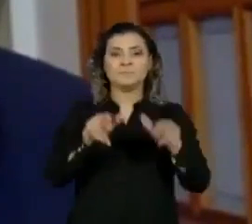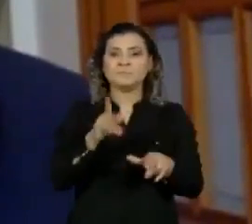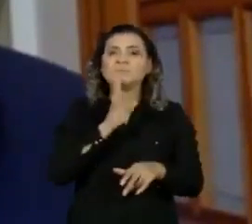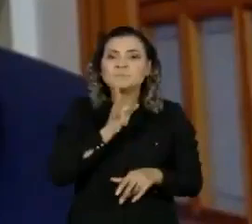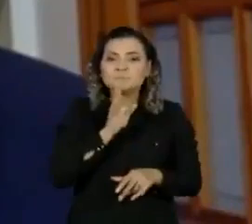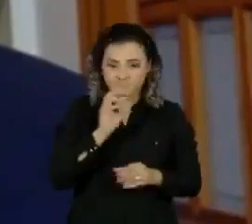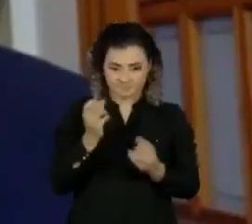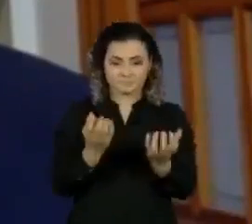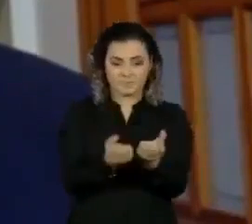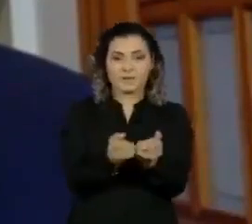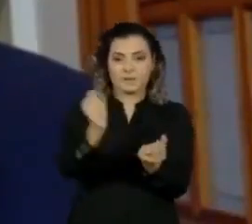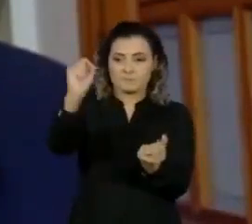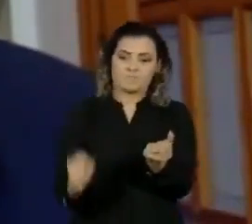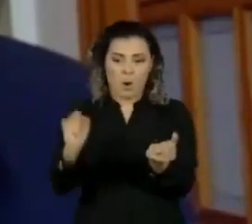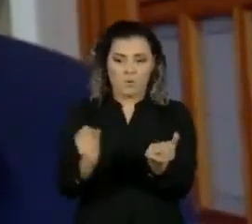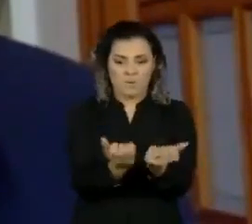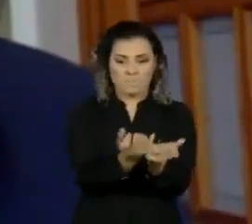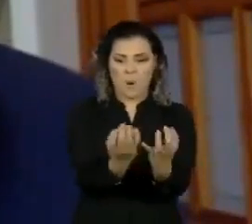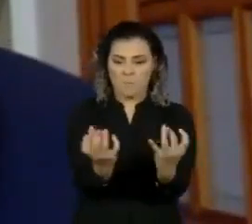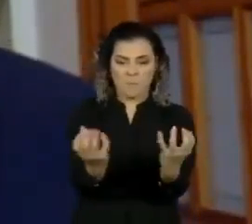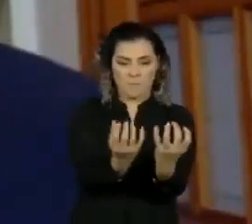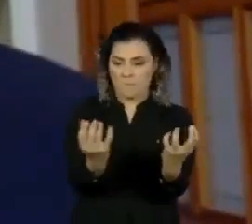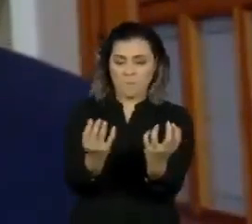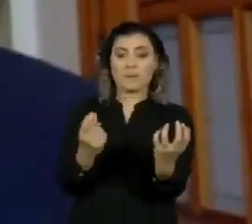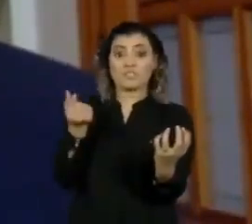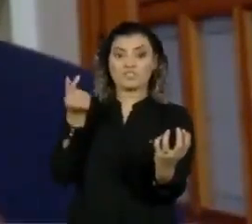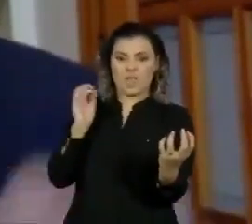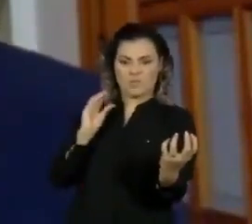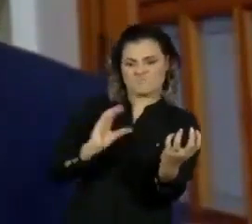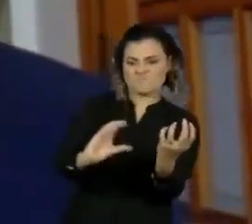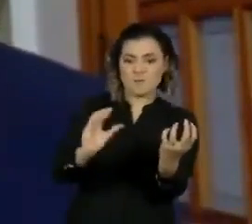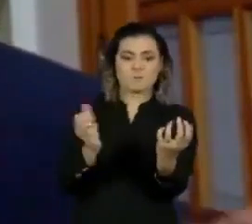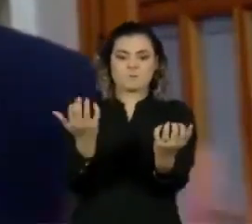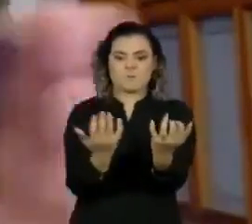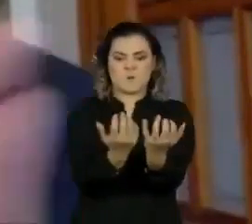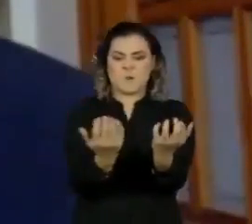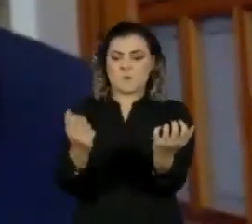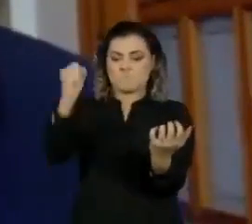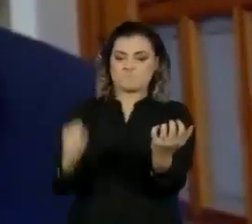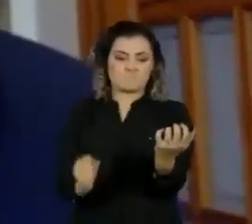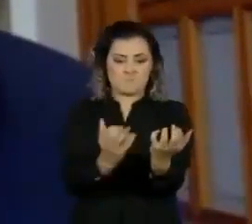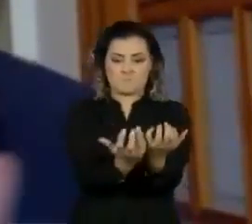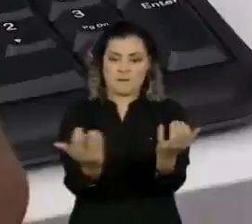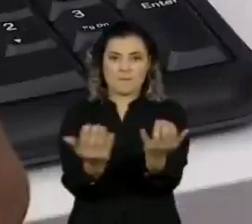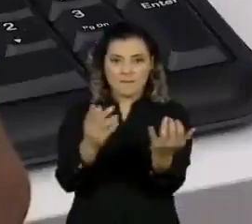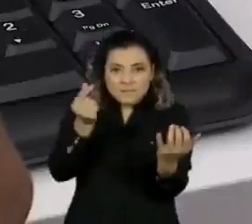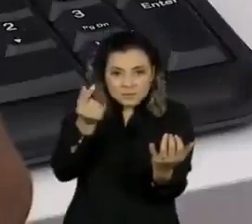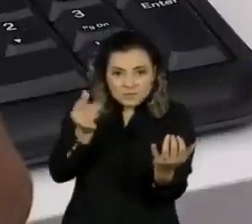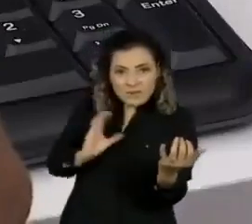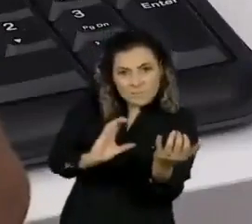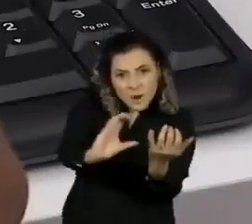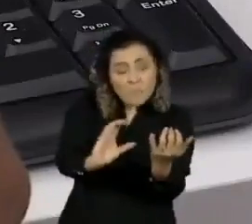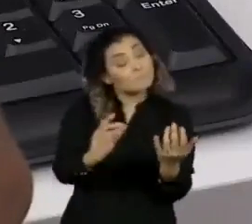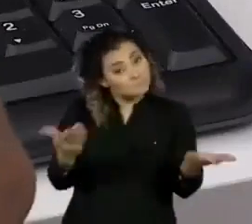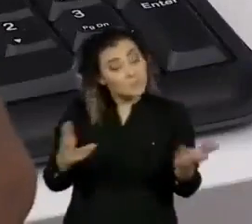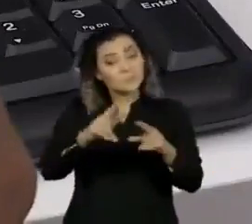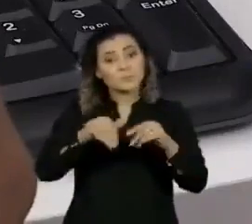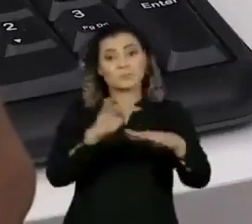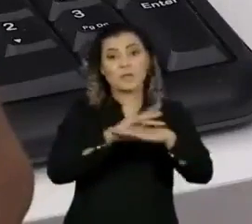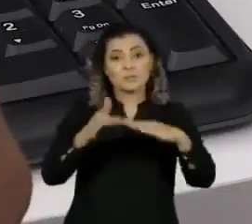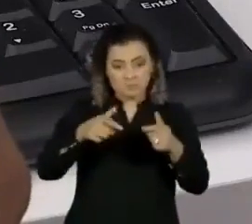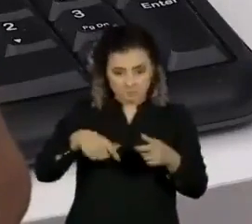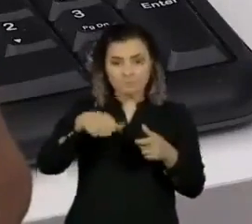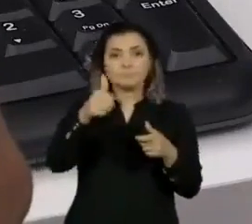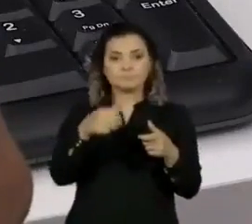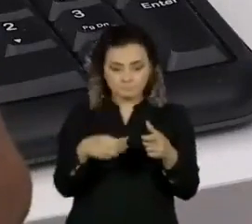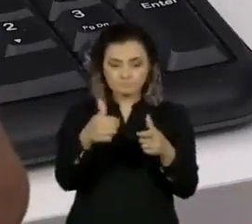né? Junto com o transtorno do jogo, e uma série de outros recursos. Por exemplo, quando eu tenho uma rede social e eu fico correndo ela para baixo o